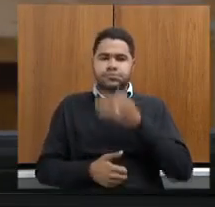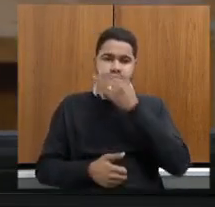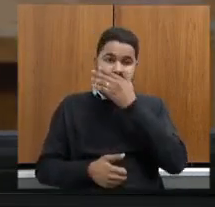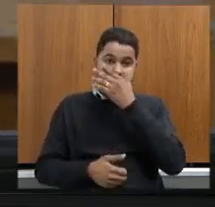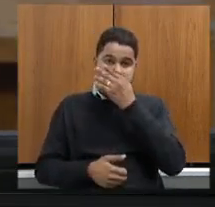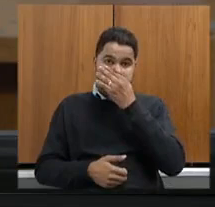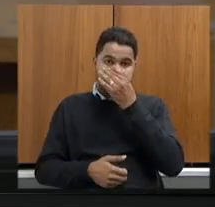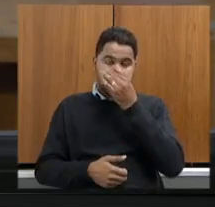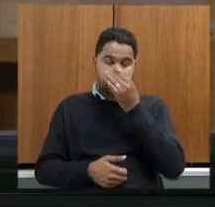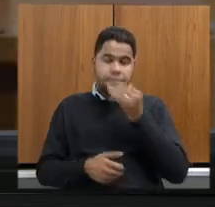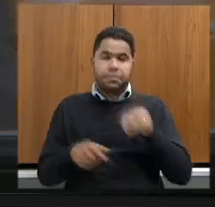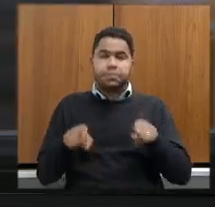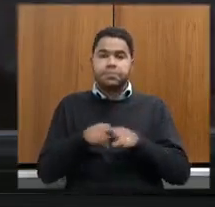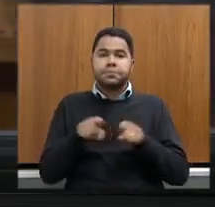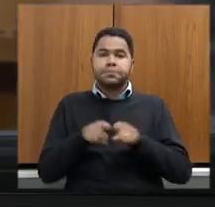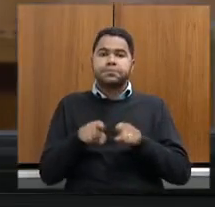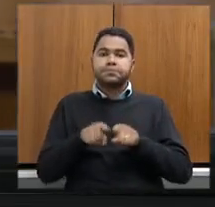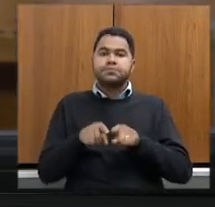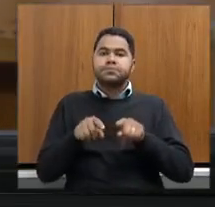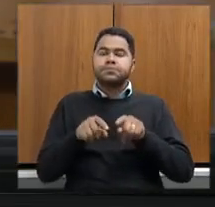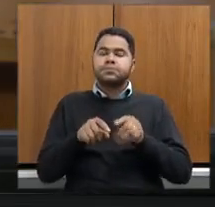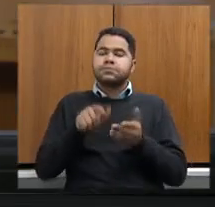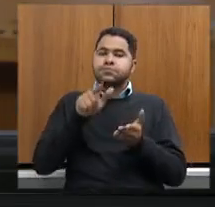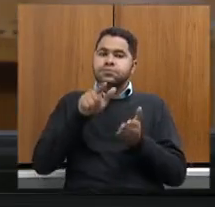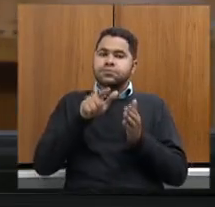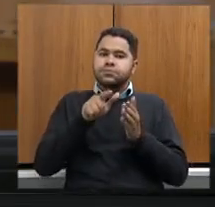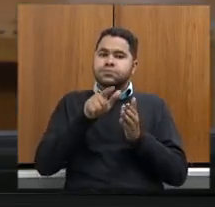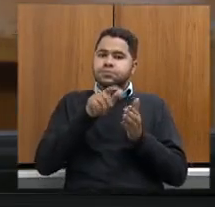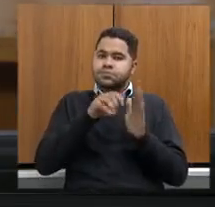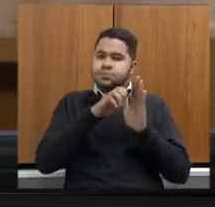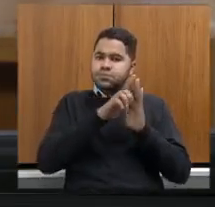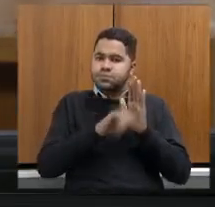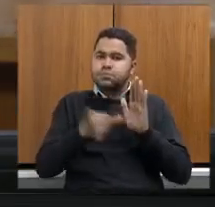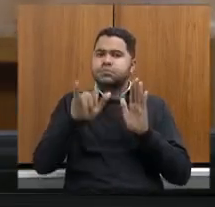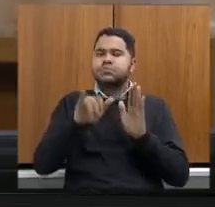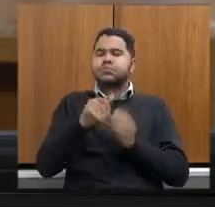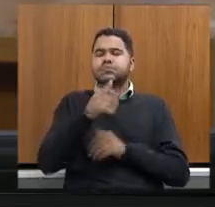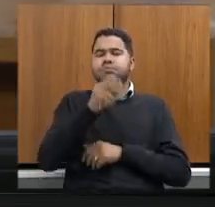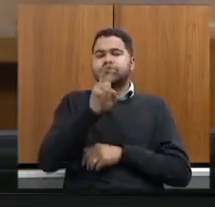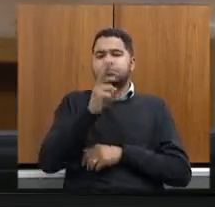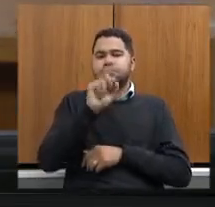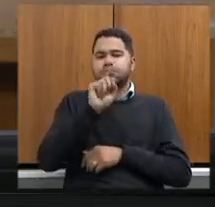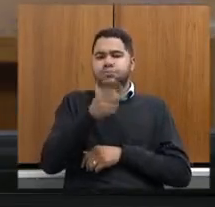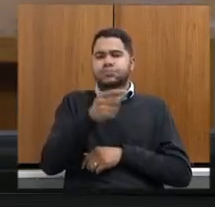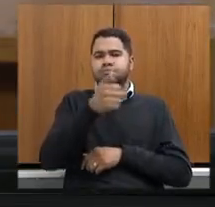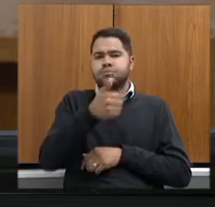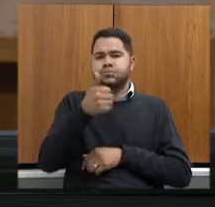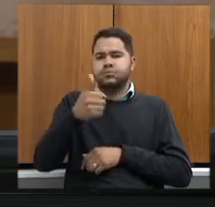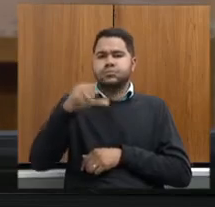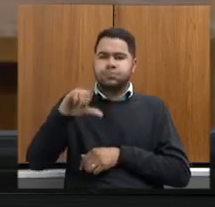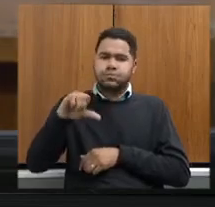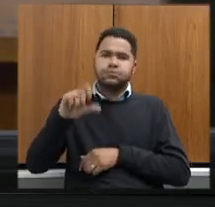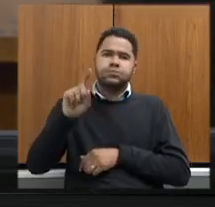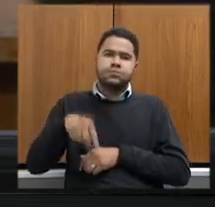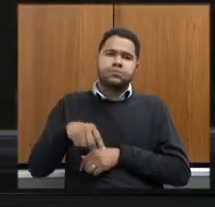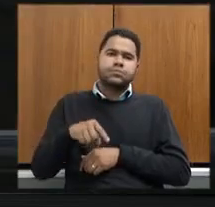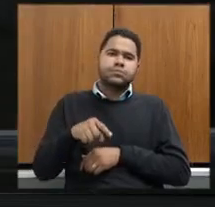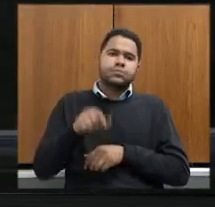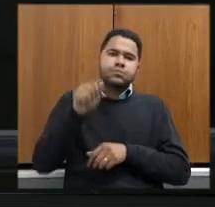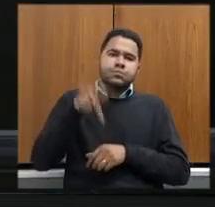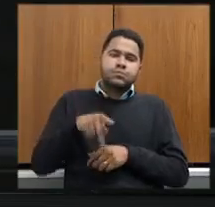a gente tem a publicação é de 2119 processo de aposentadoria e